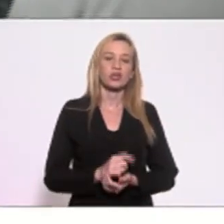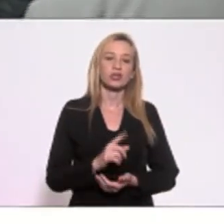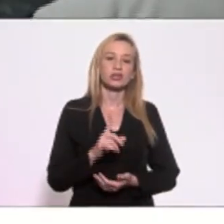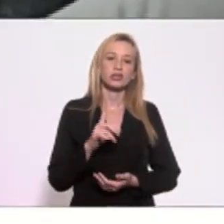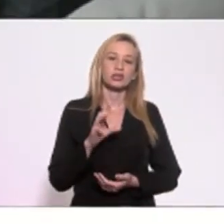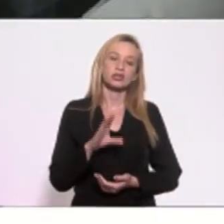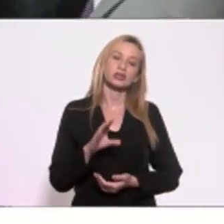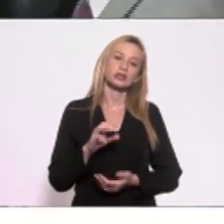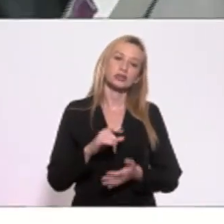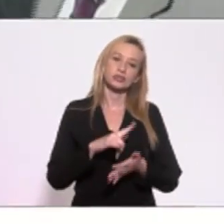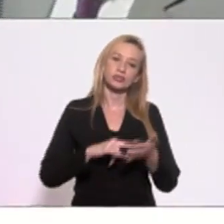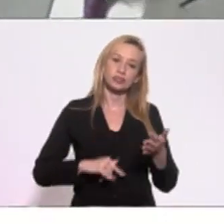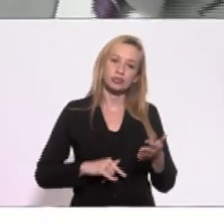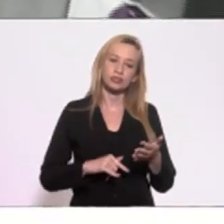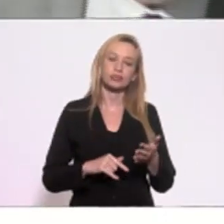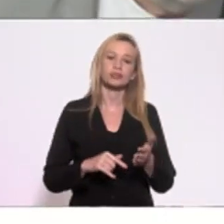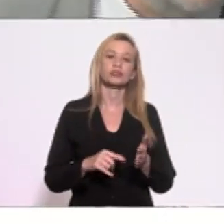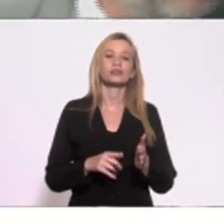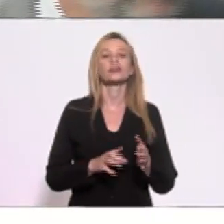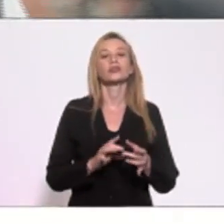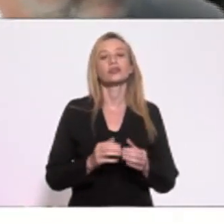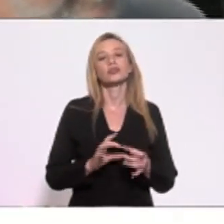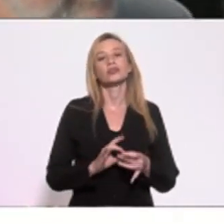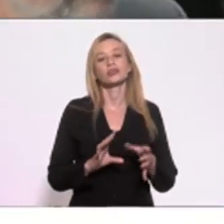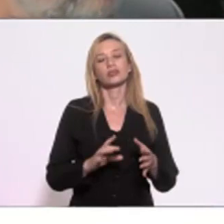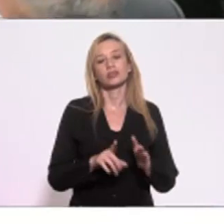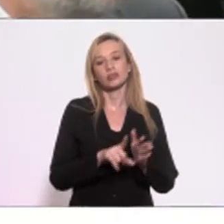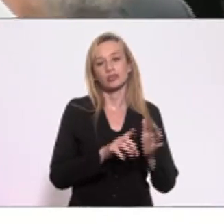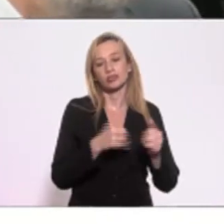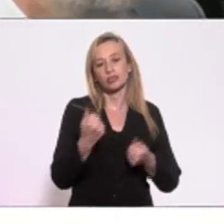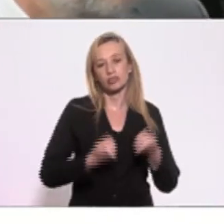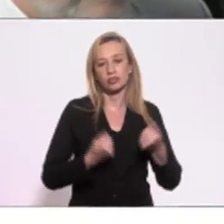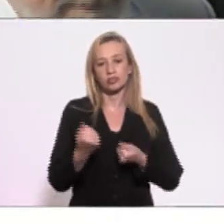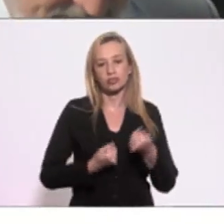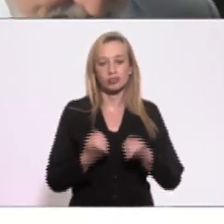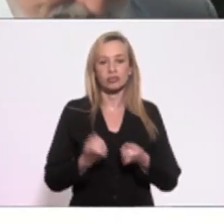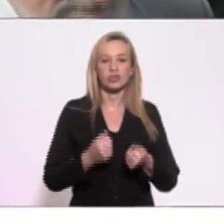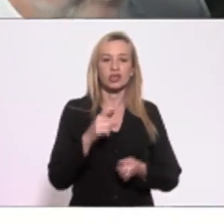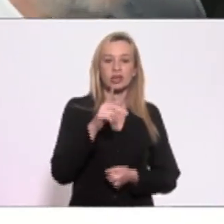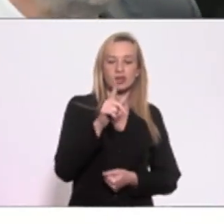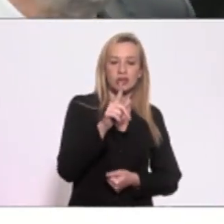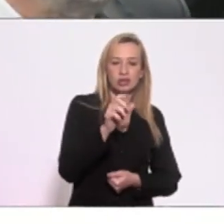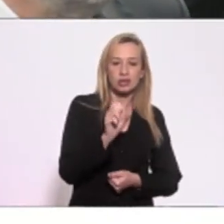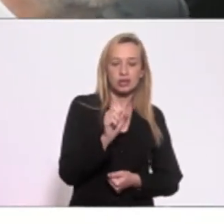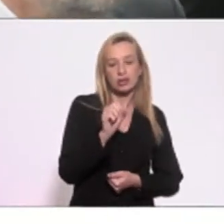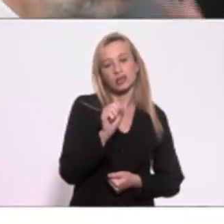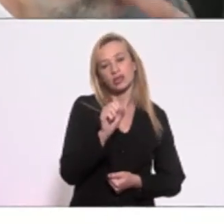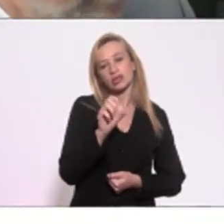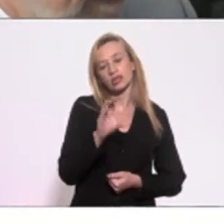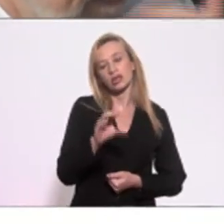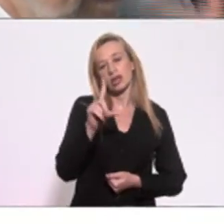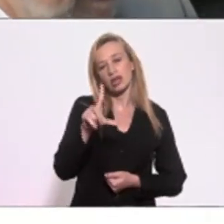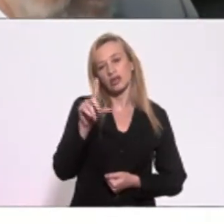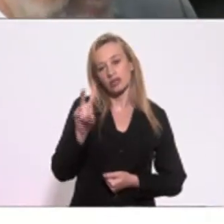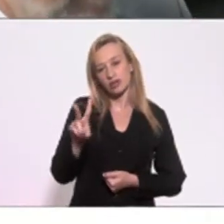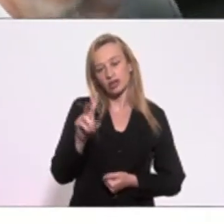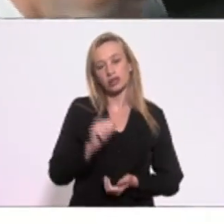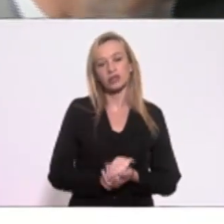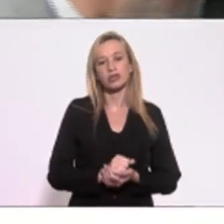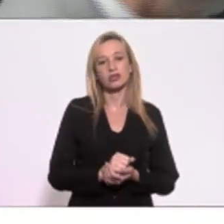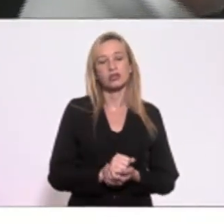registro e licenciamento de veículo, CRLV, com a expressão vistoria especial. No campo